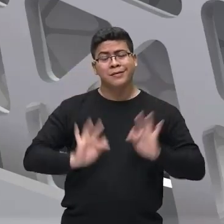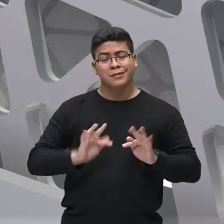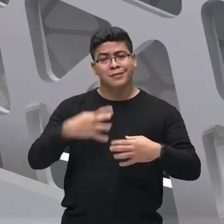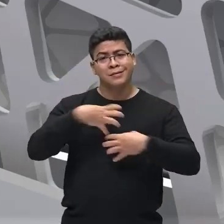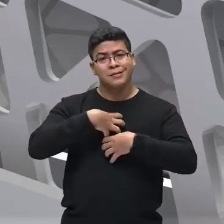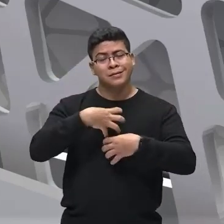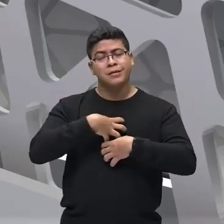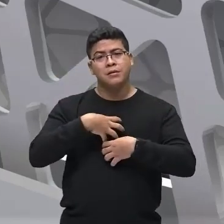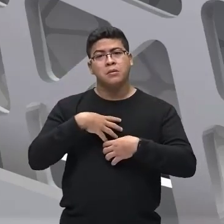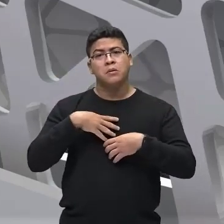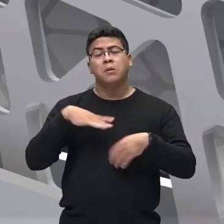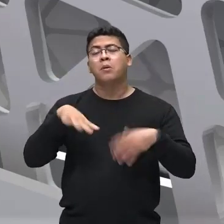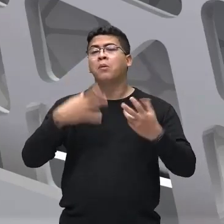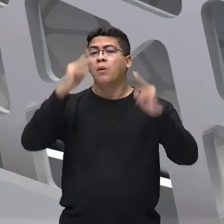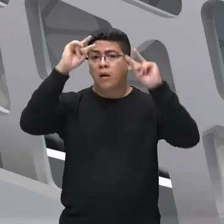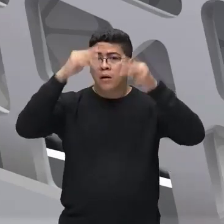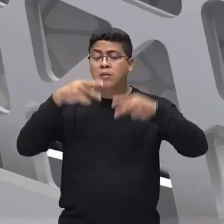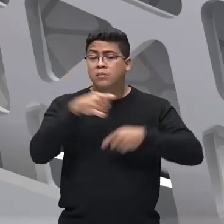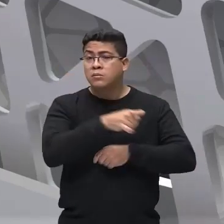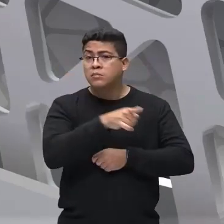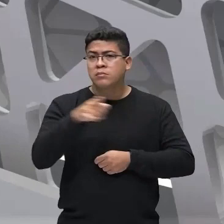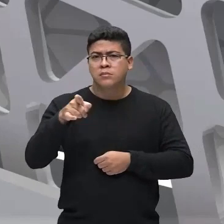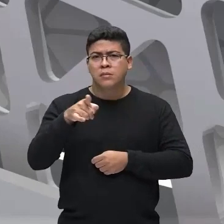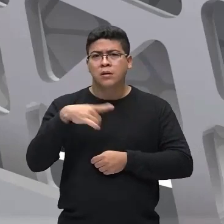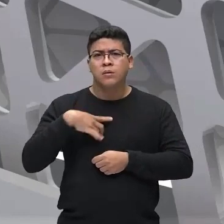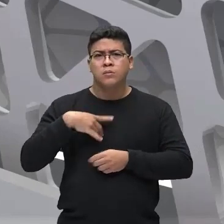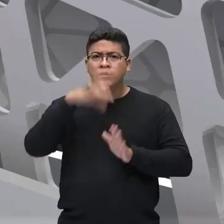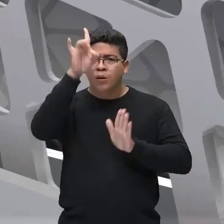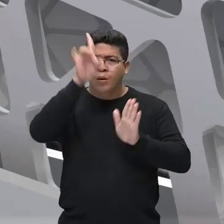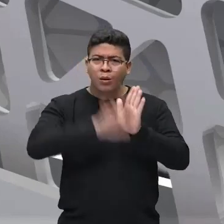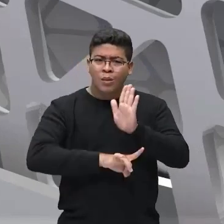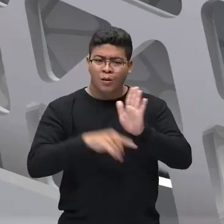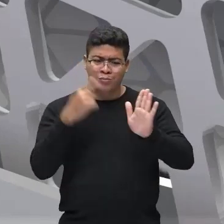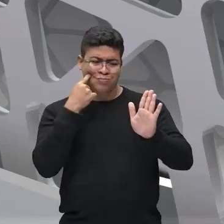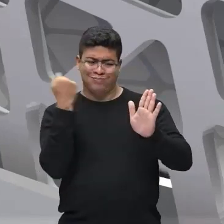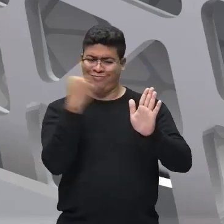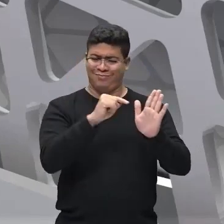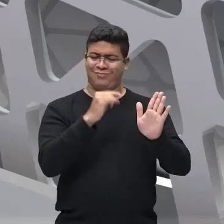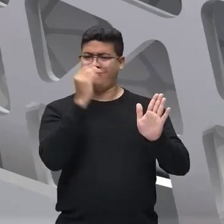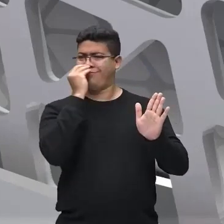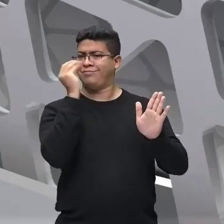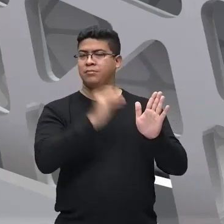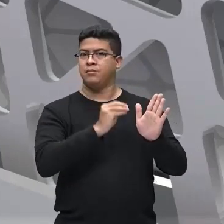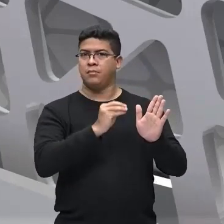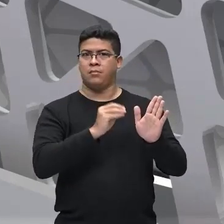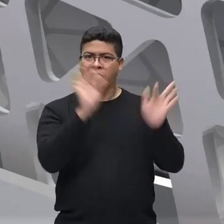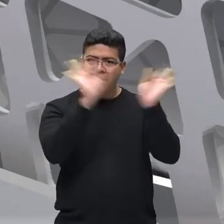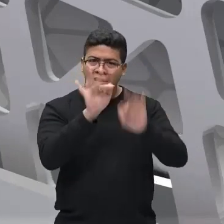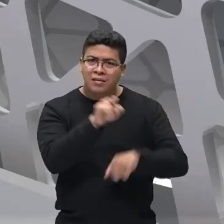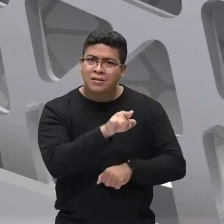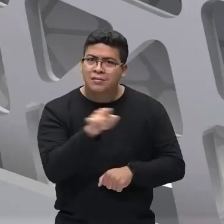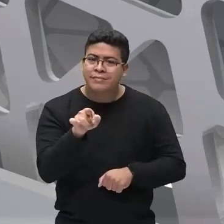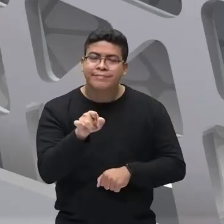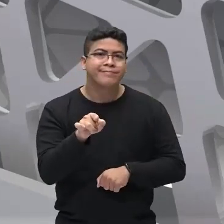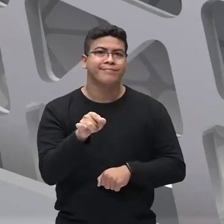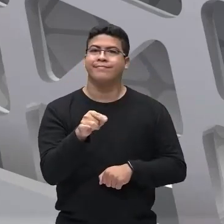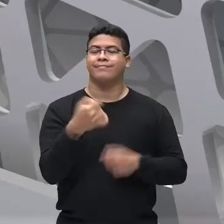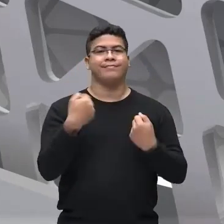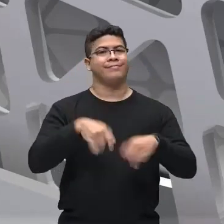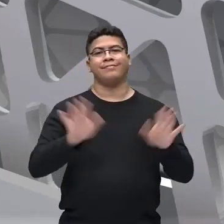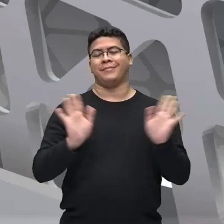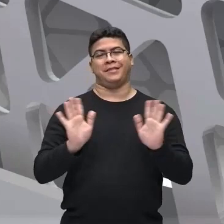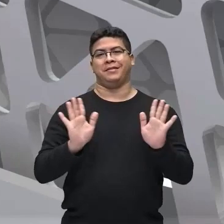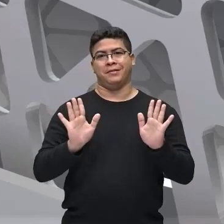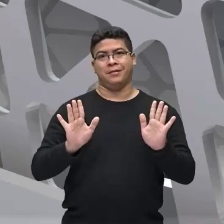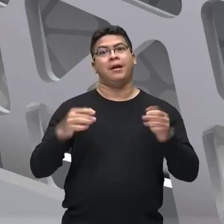ser humano que é feliz sem ter seus direitos respeitados? Nenhum ser humano consegue atingir a